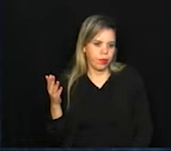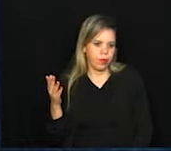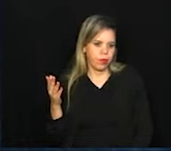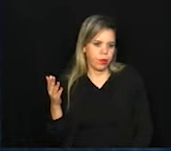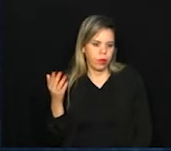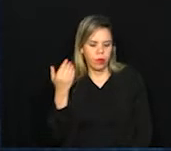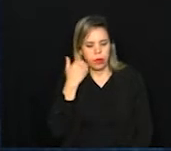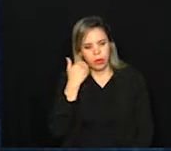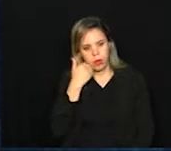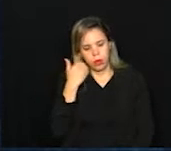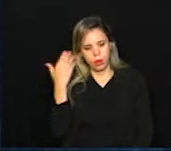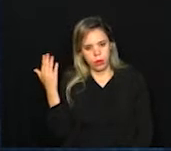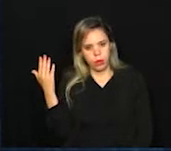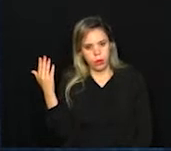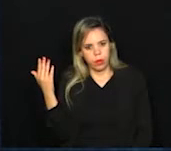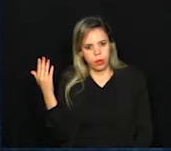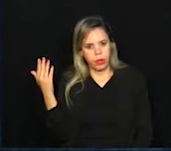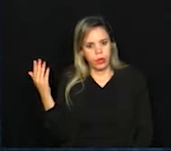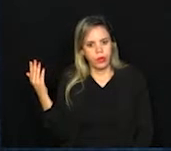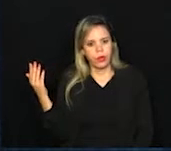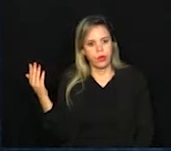25.482. Santa Bárbara do Oeste,